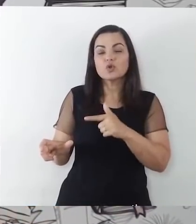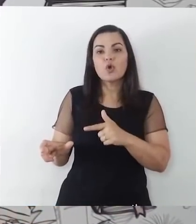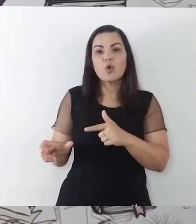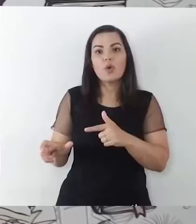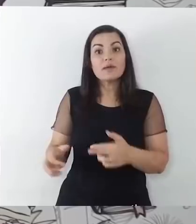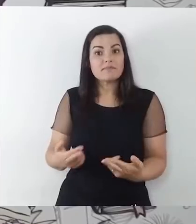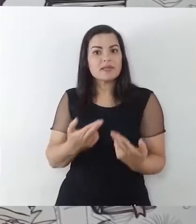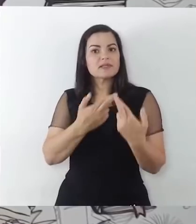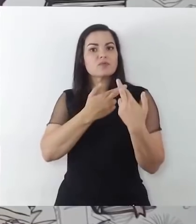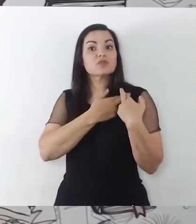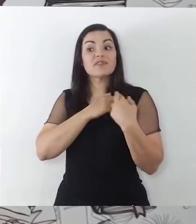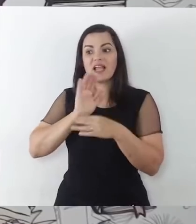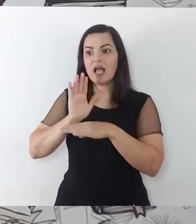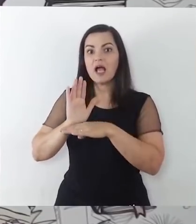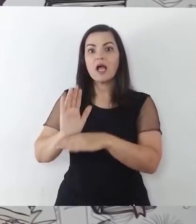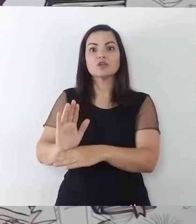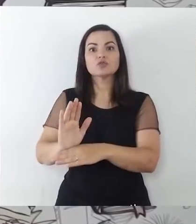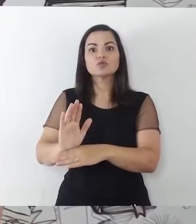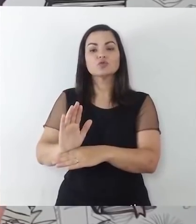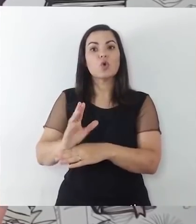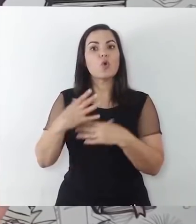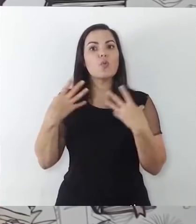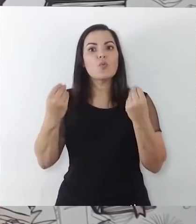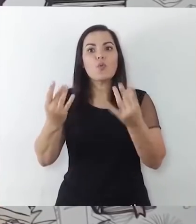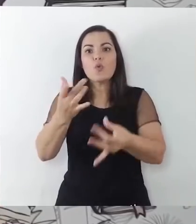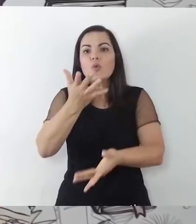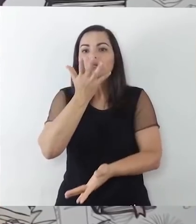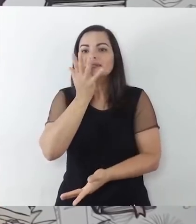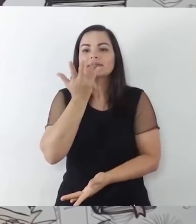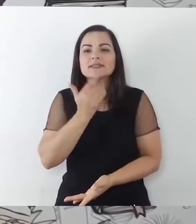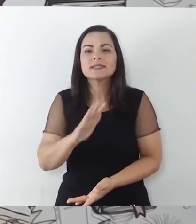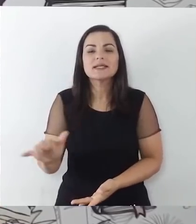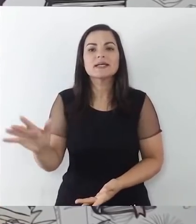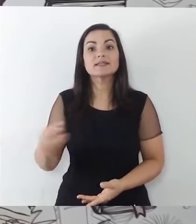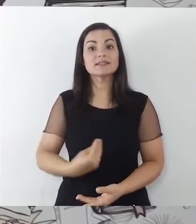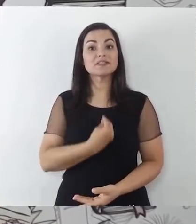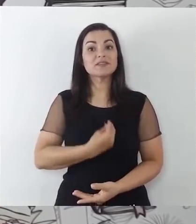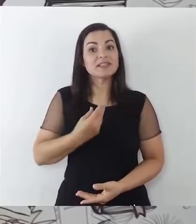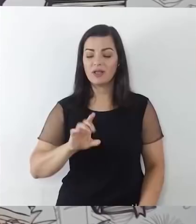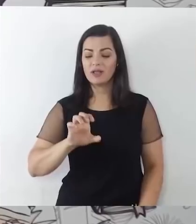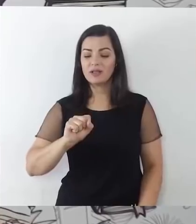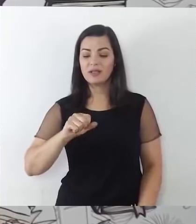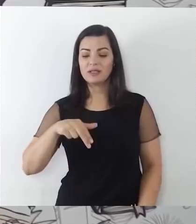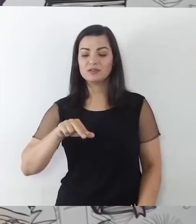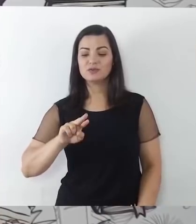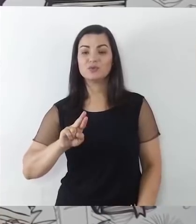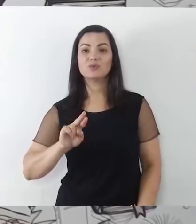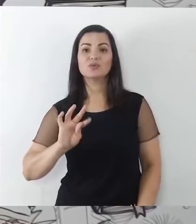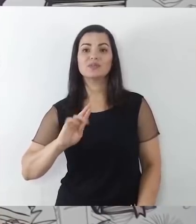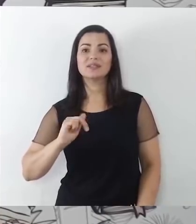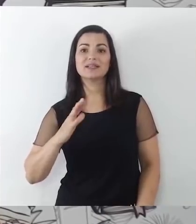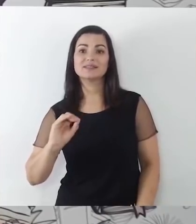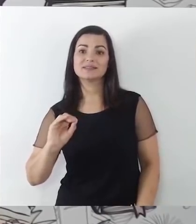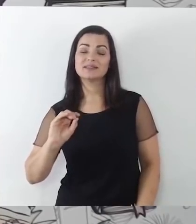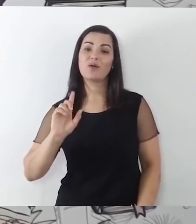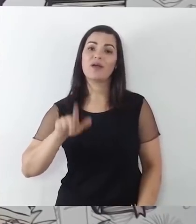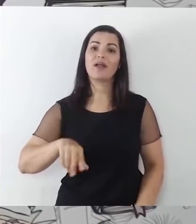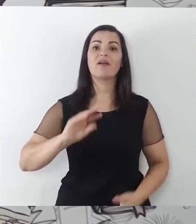onde você está me contando quem é você. A semana que vem será a nossa semana 2. Aí eu te explico